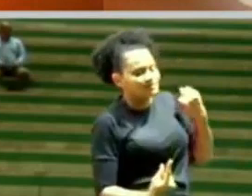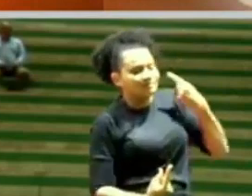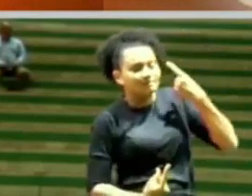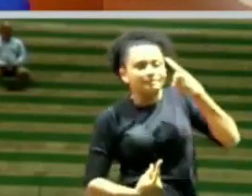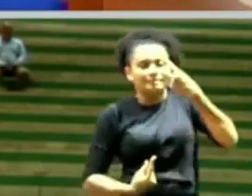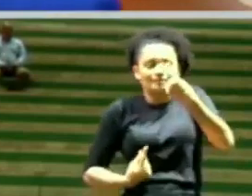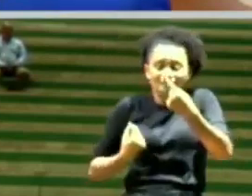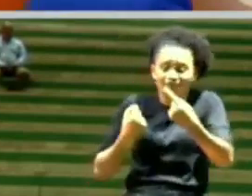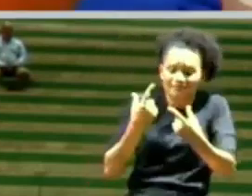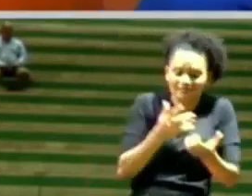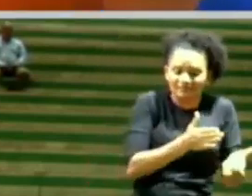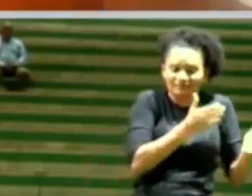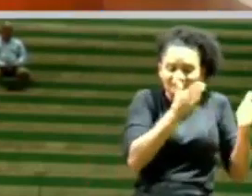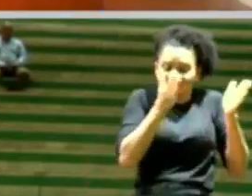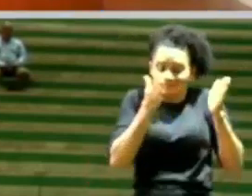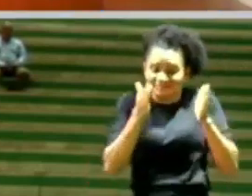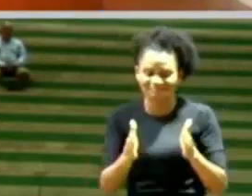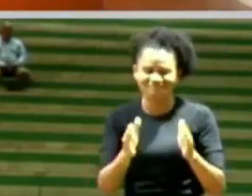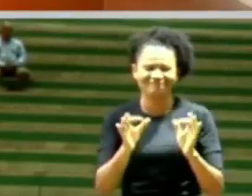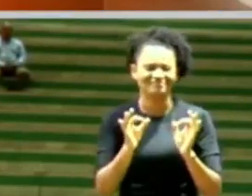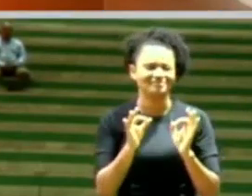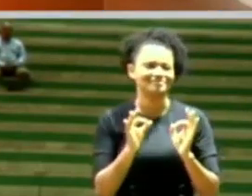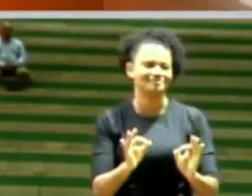certos, oportunos,